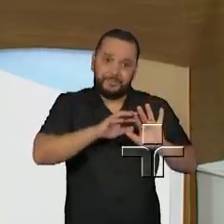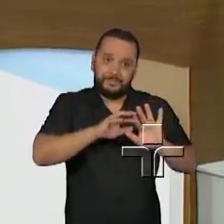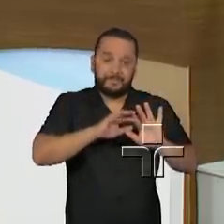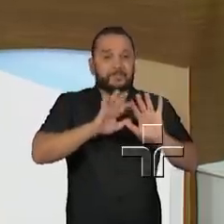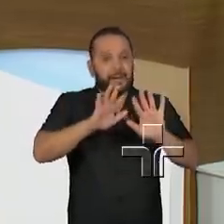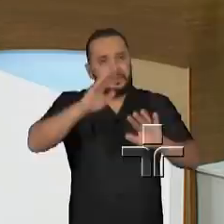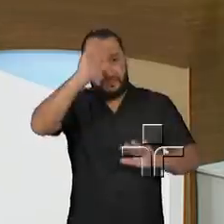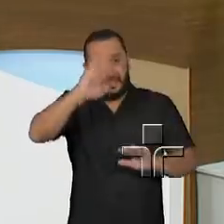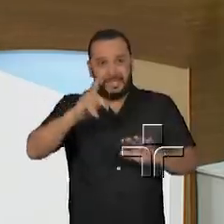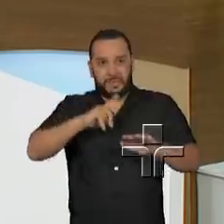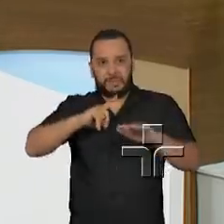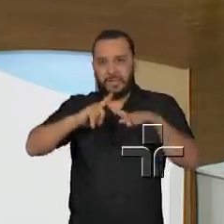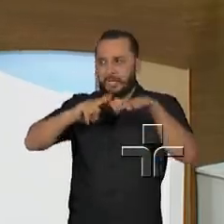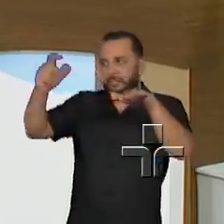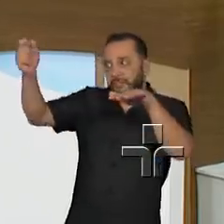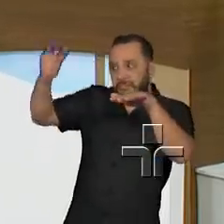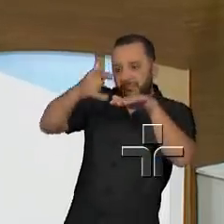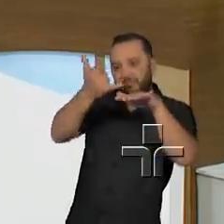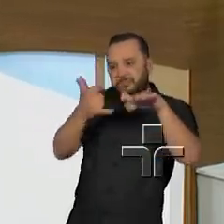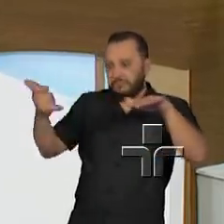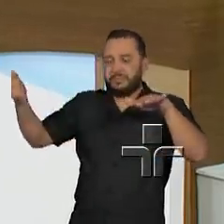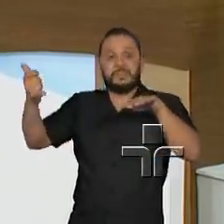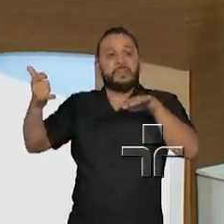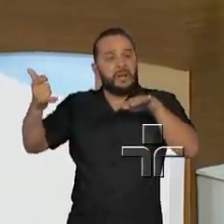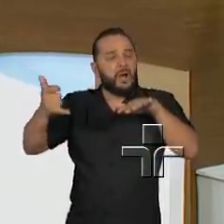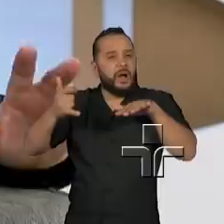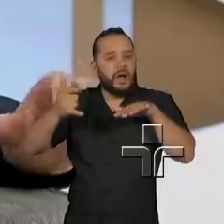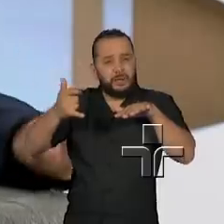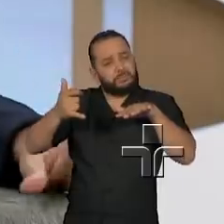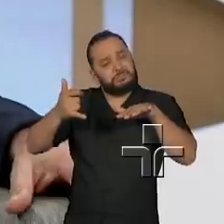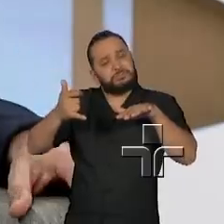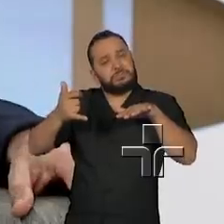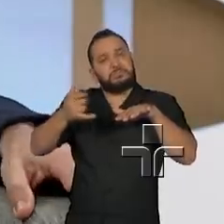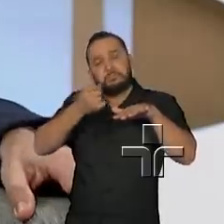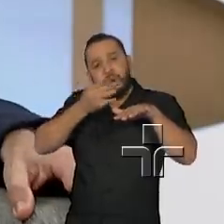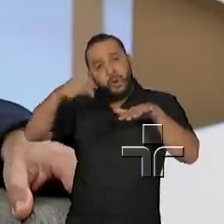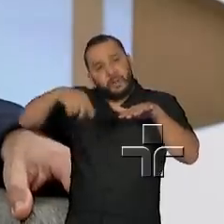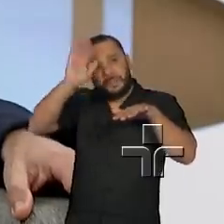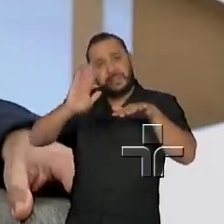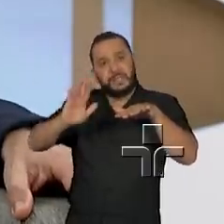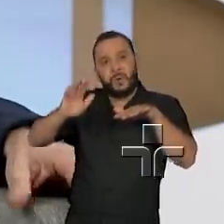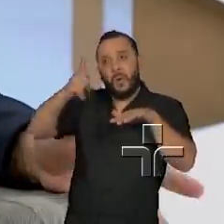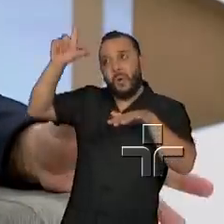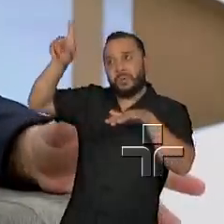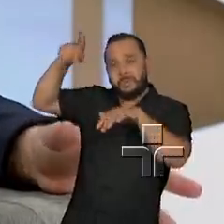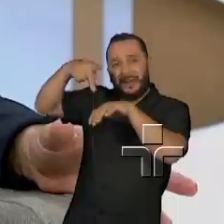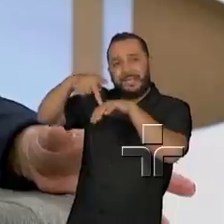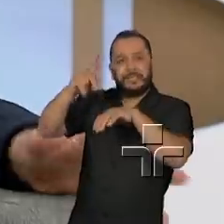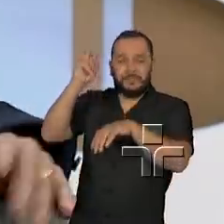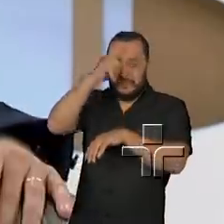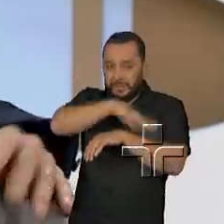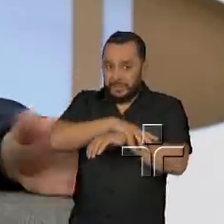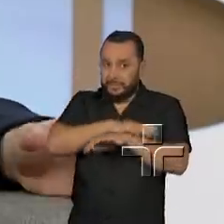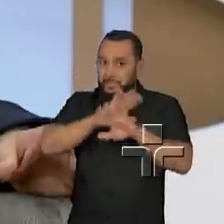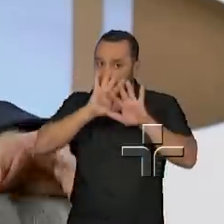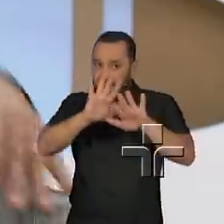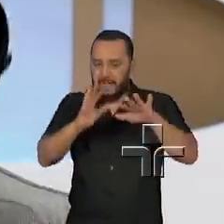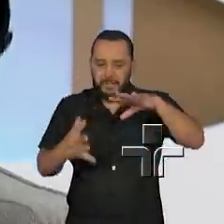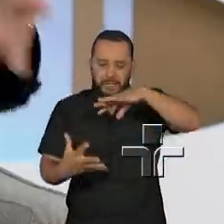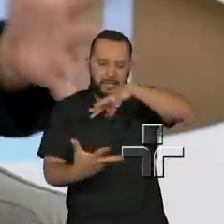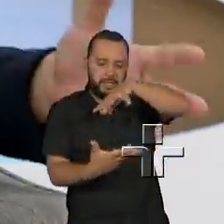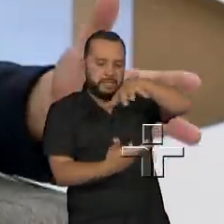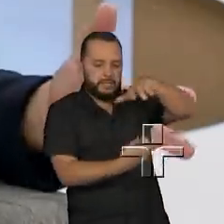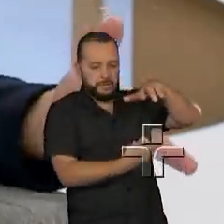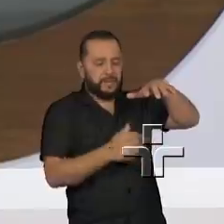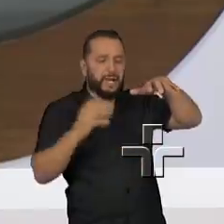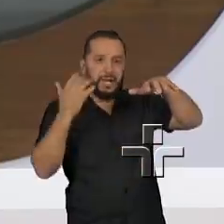sua questão, o aquecimento global é causado pelo homem ou não? De certa maneira, não faz mais diferença. Ele é um fato. Se ele é causado pelo homem ou não, o fato é que